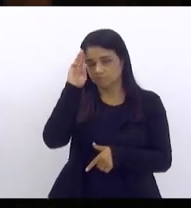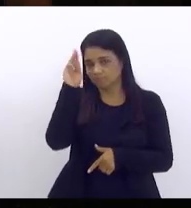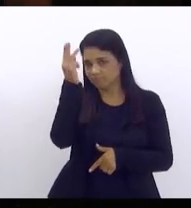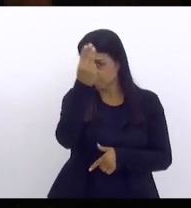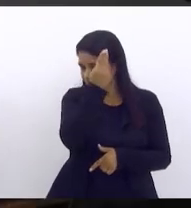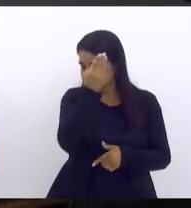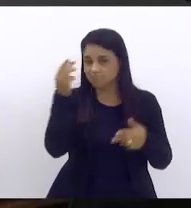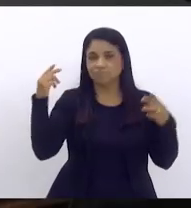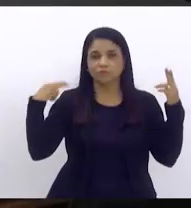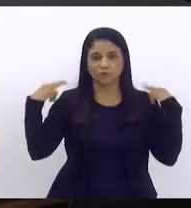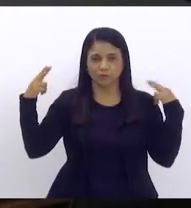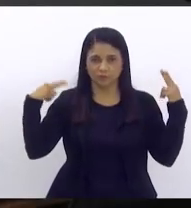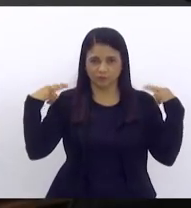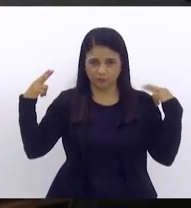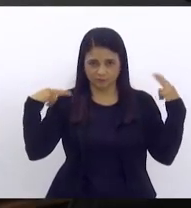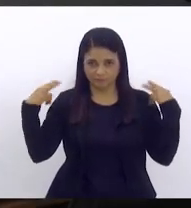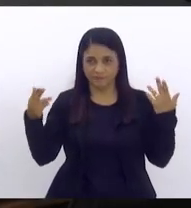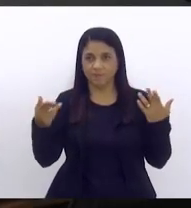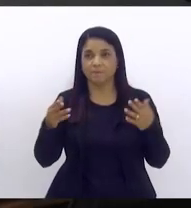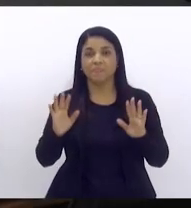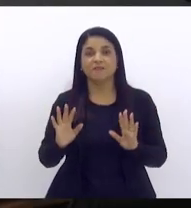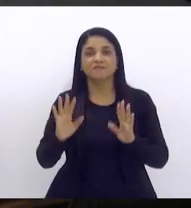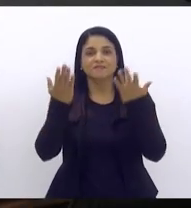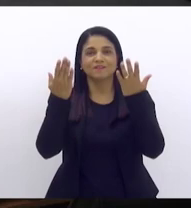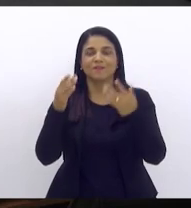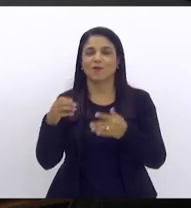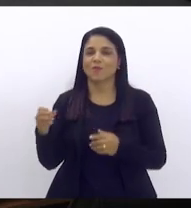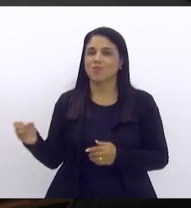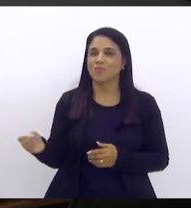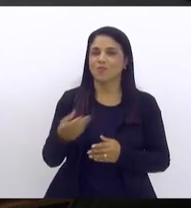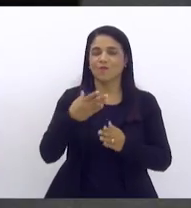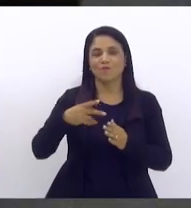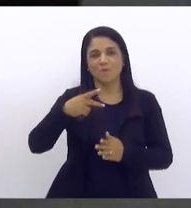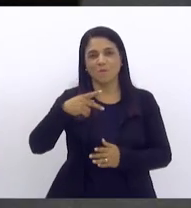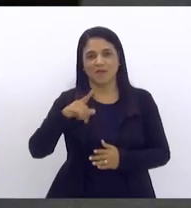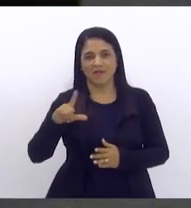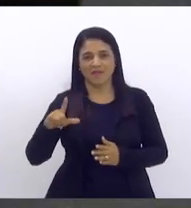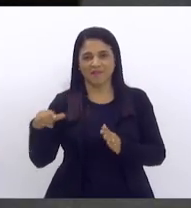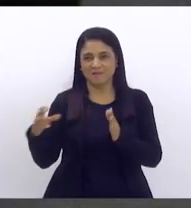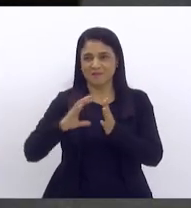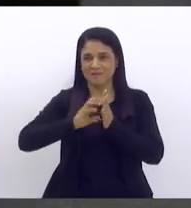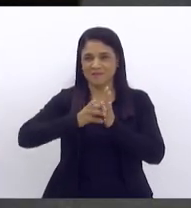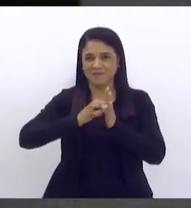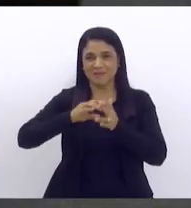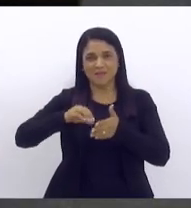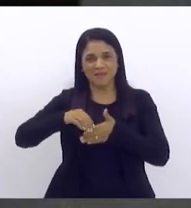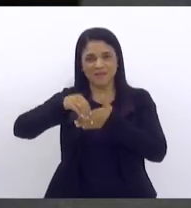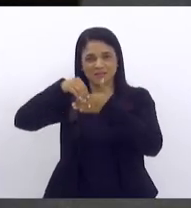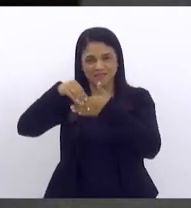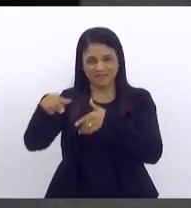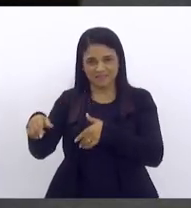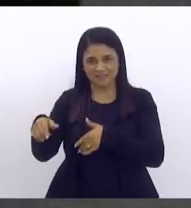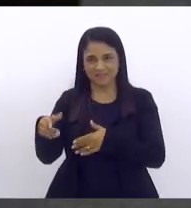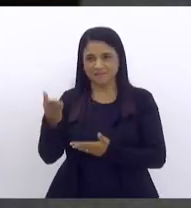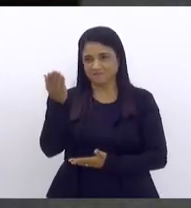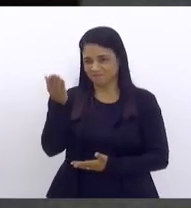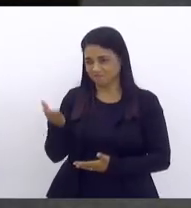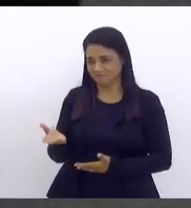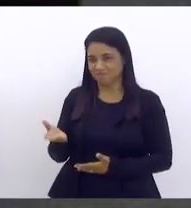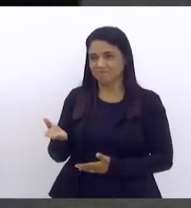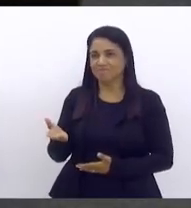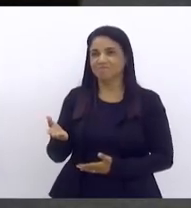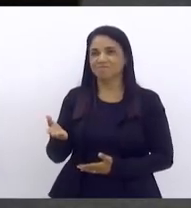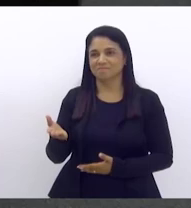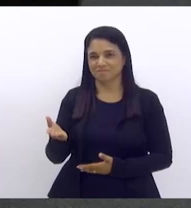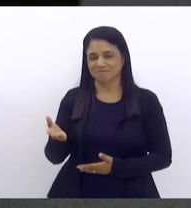Janeiro. Deputado Paubel, saudar o novo líder do PL. Se do PL fosse, teria assinado também o líder. Mas espero um